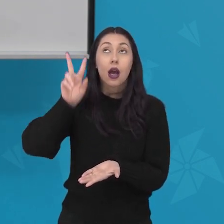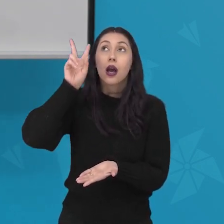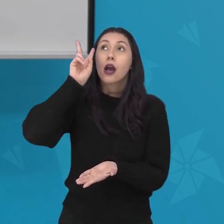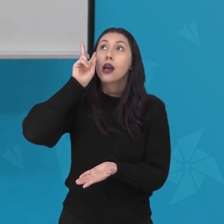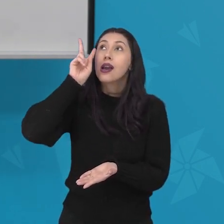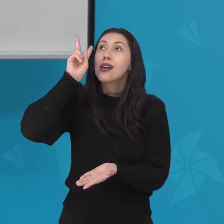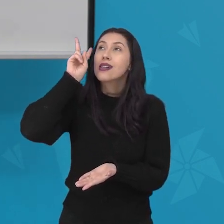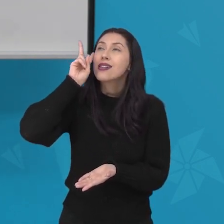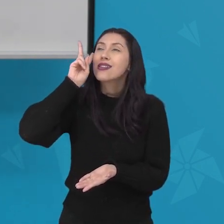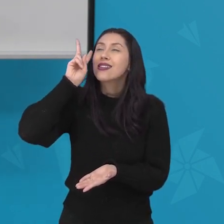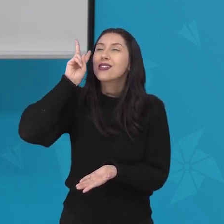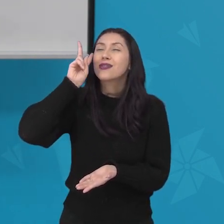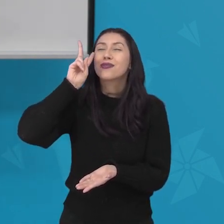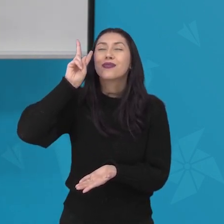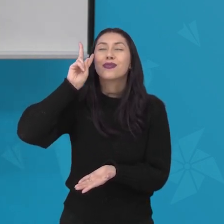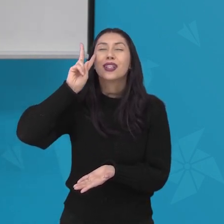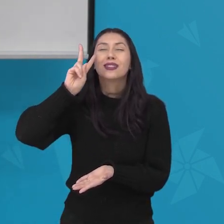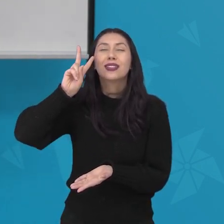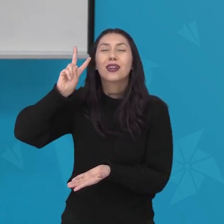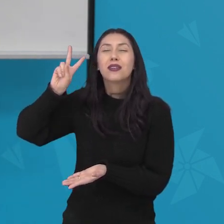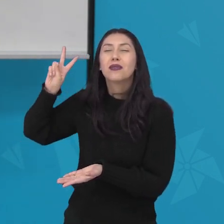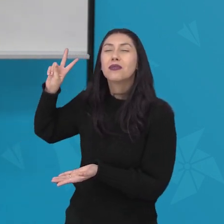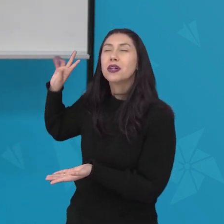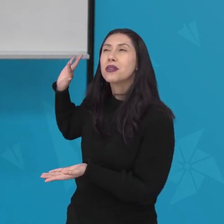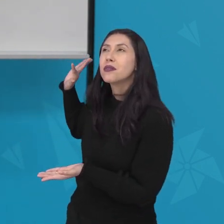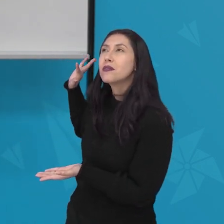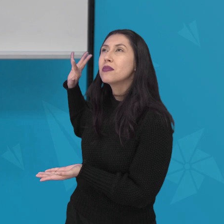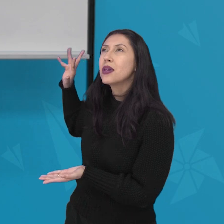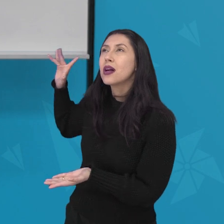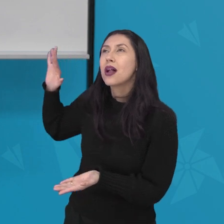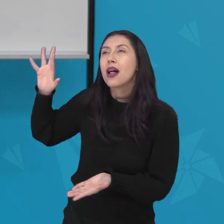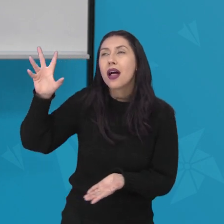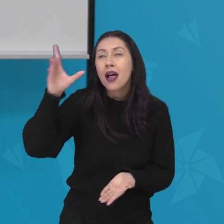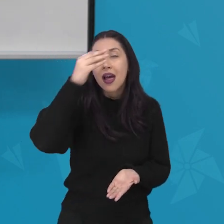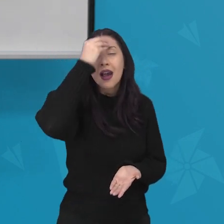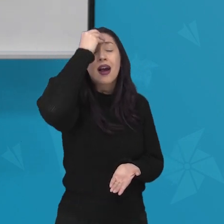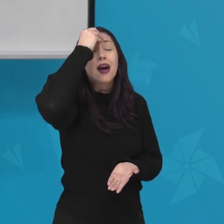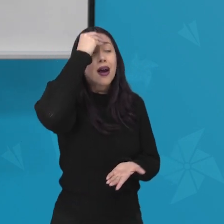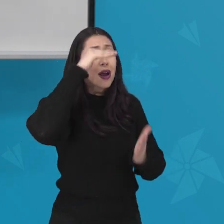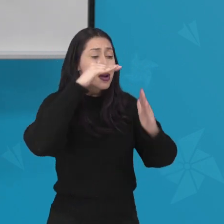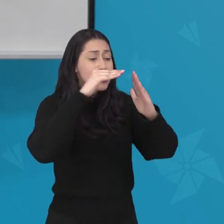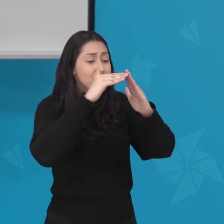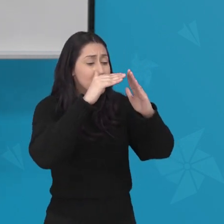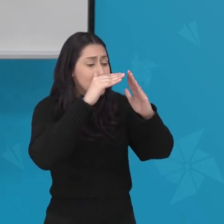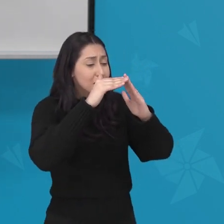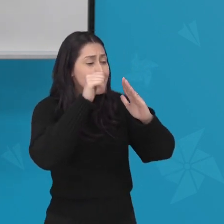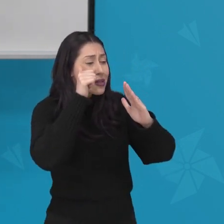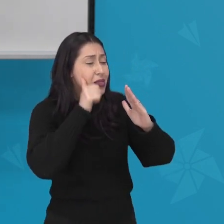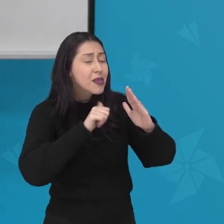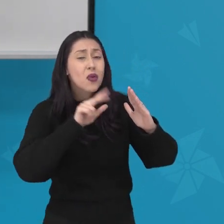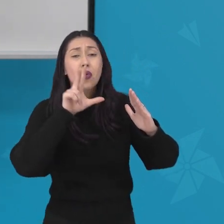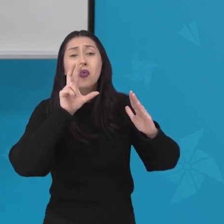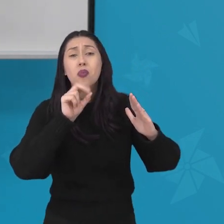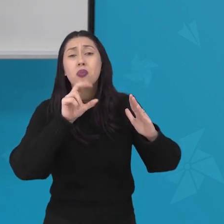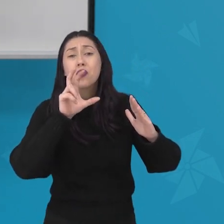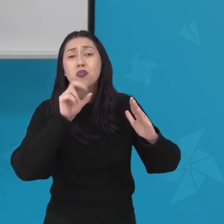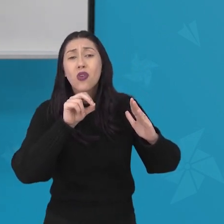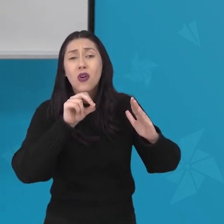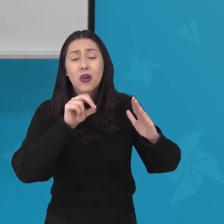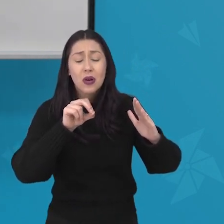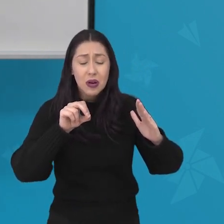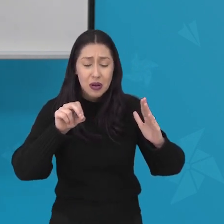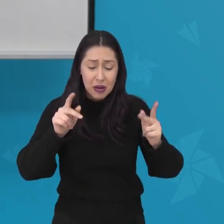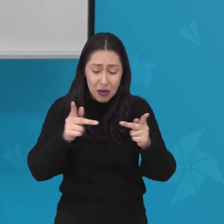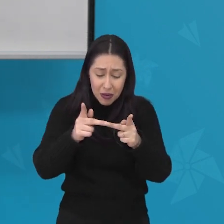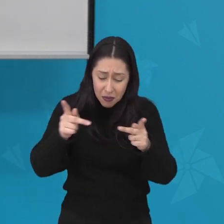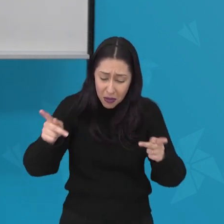nossa memória é levada até a casa dos nossos avós, de uma avó em particular, e de